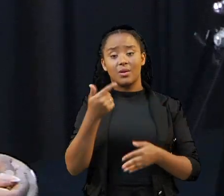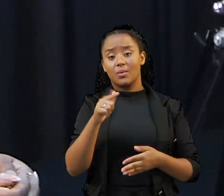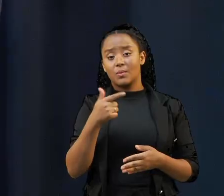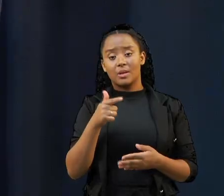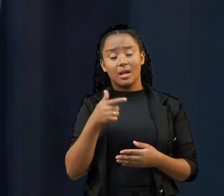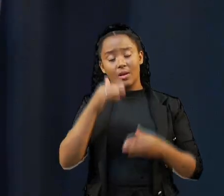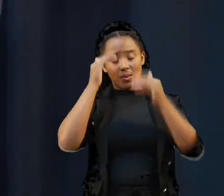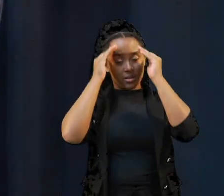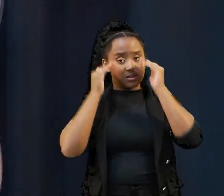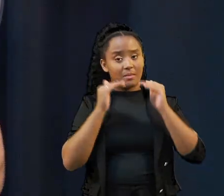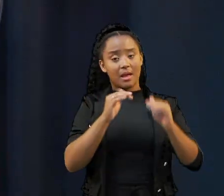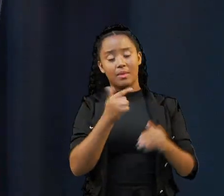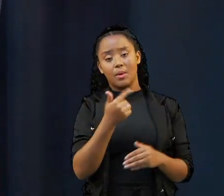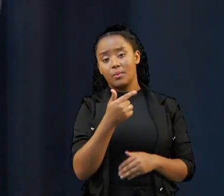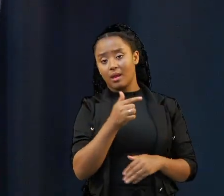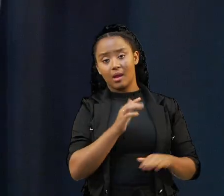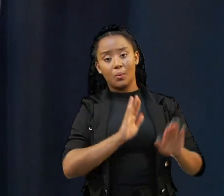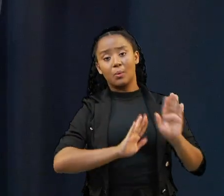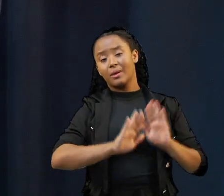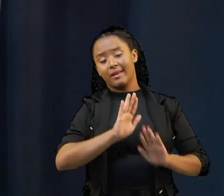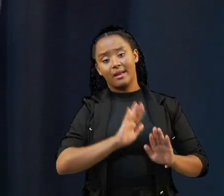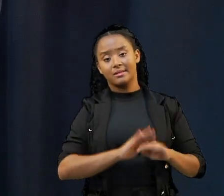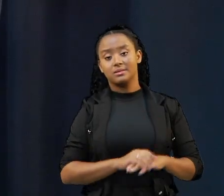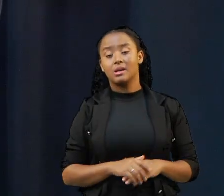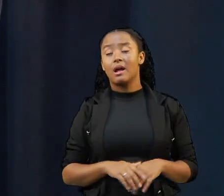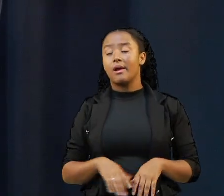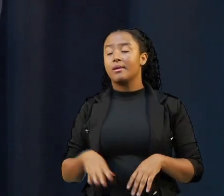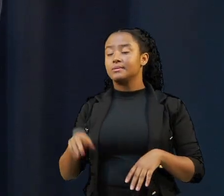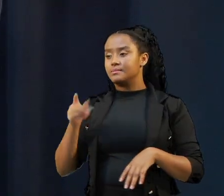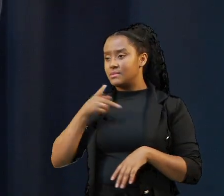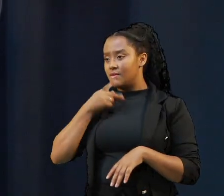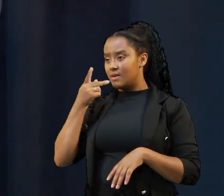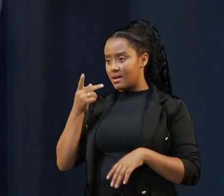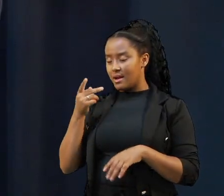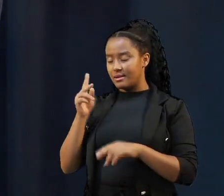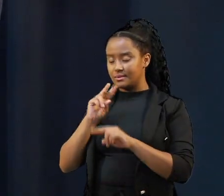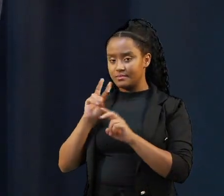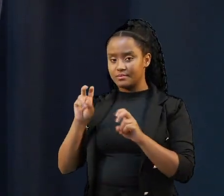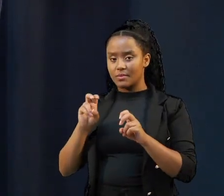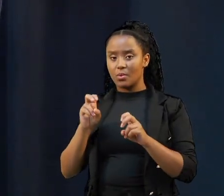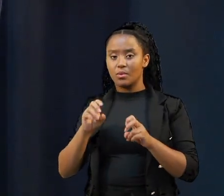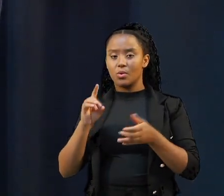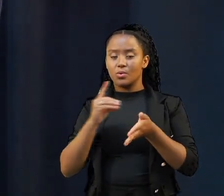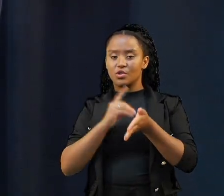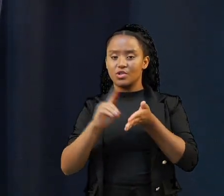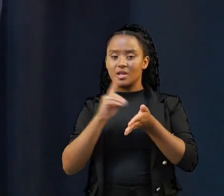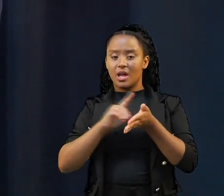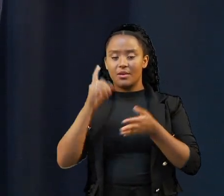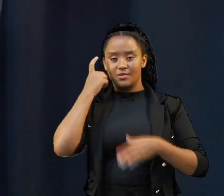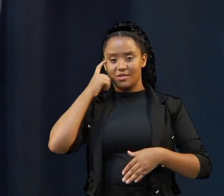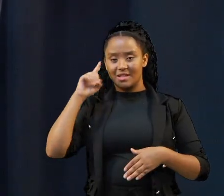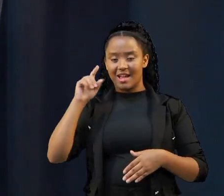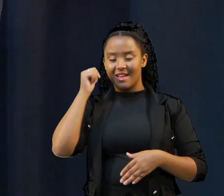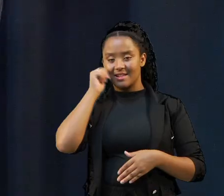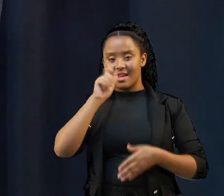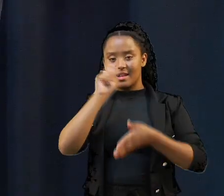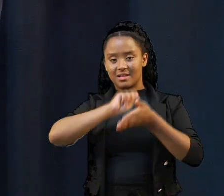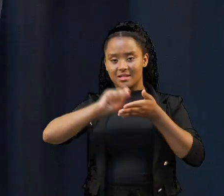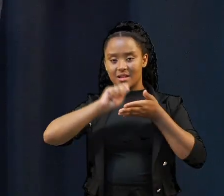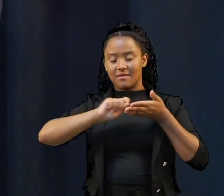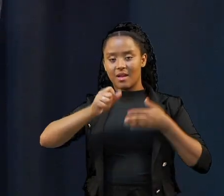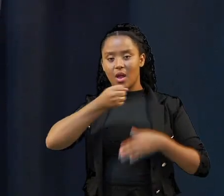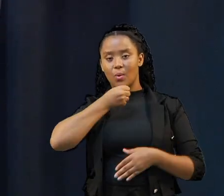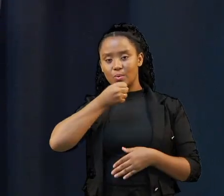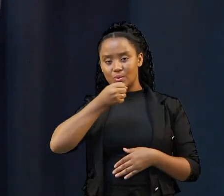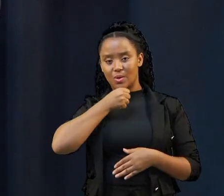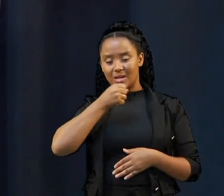Só esclarecendo que ela citou o Diário de Ideias, o Diário de Ideias para o qual ela escreveu é um jornal que é feito